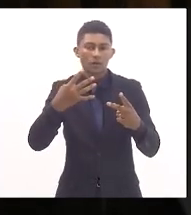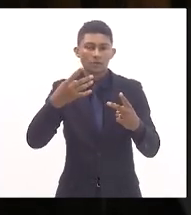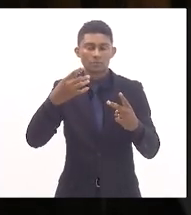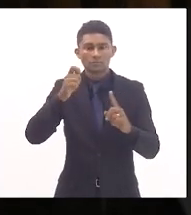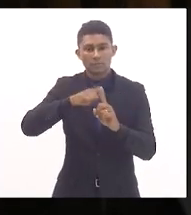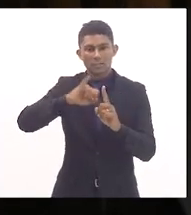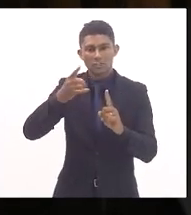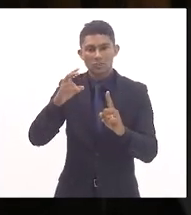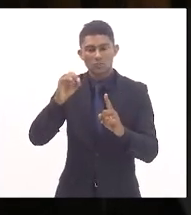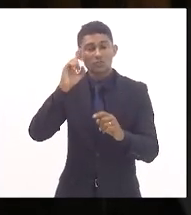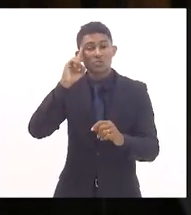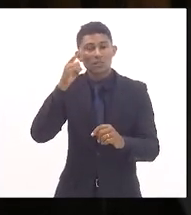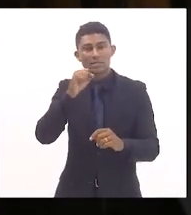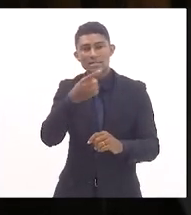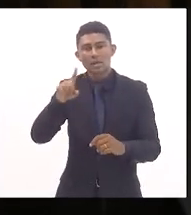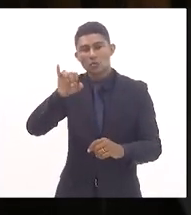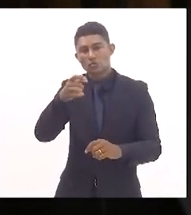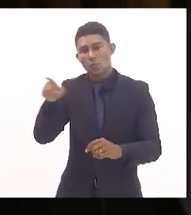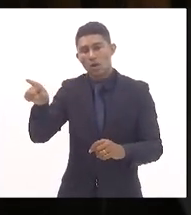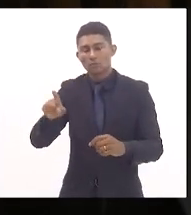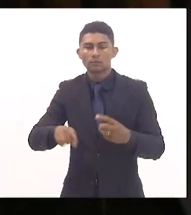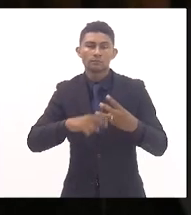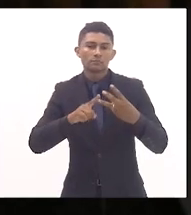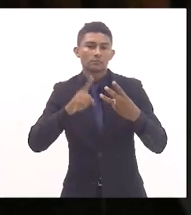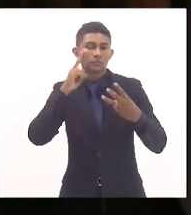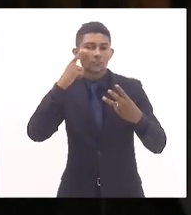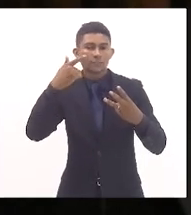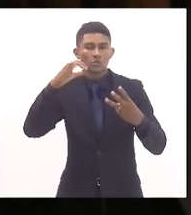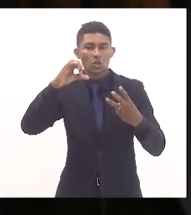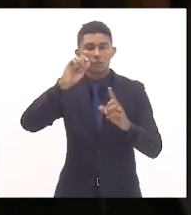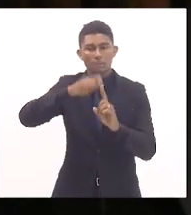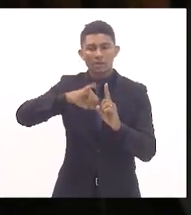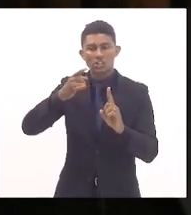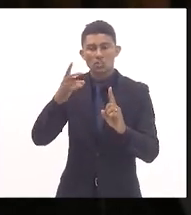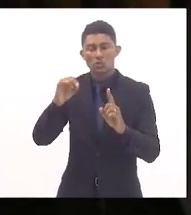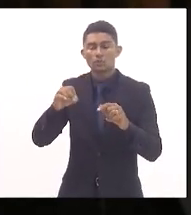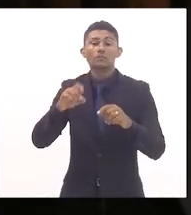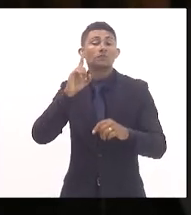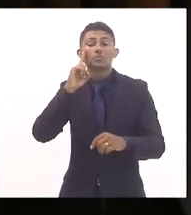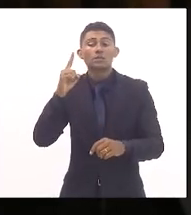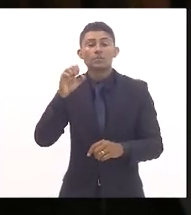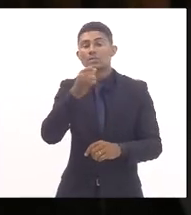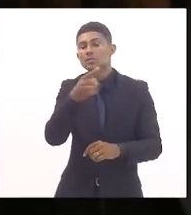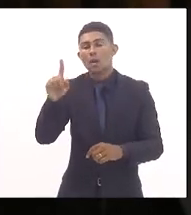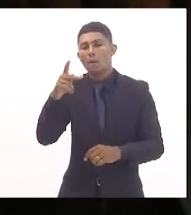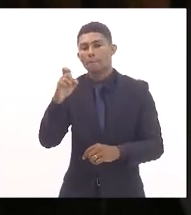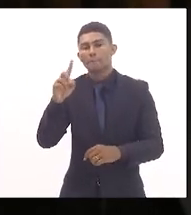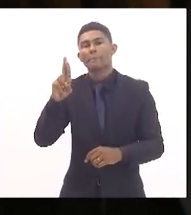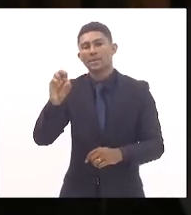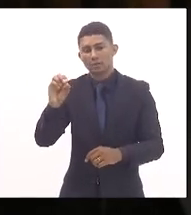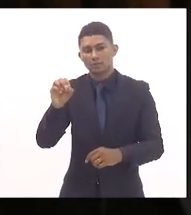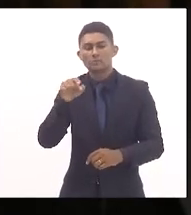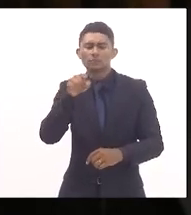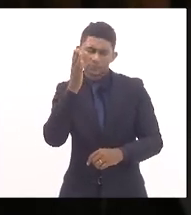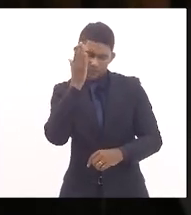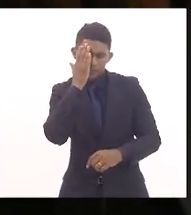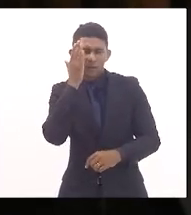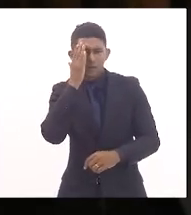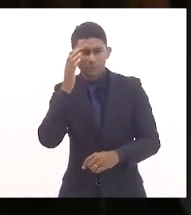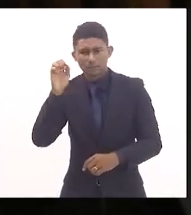e 29 de Junho é dia de São Pedro só também sabe que principalmente o nosso nordeste